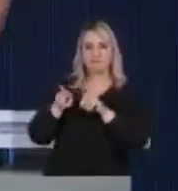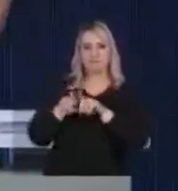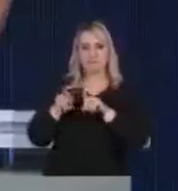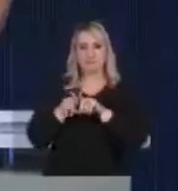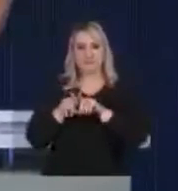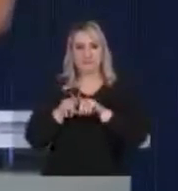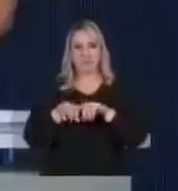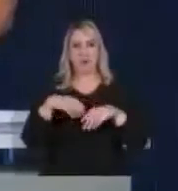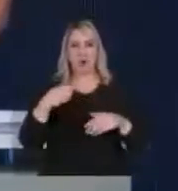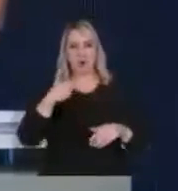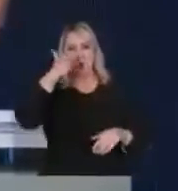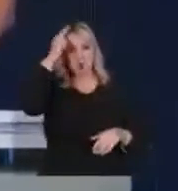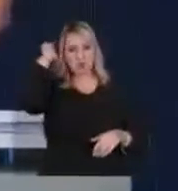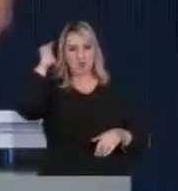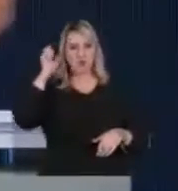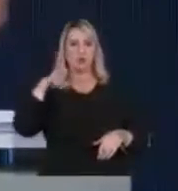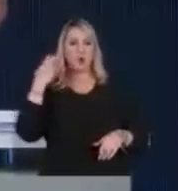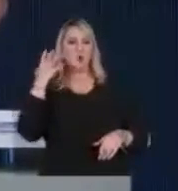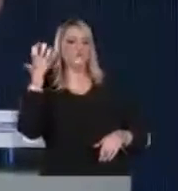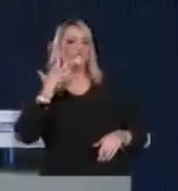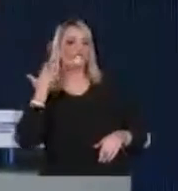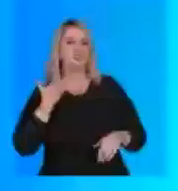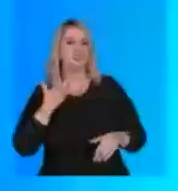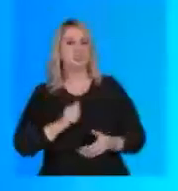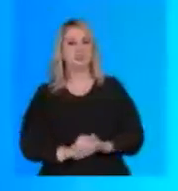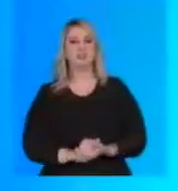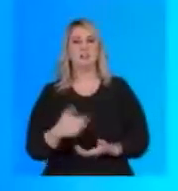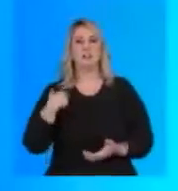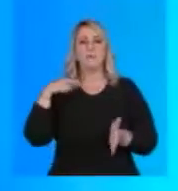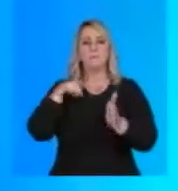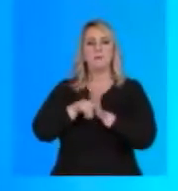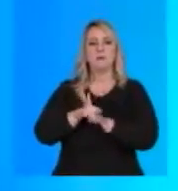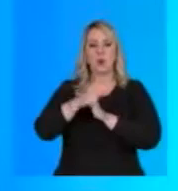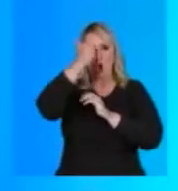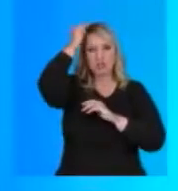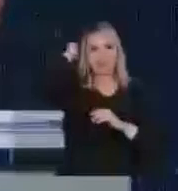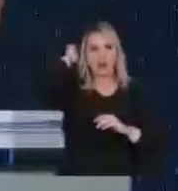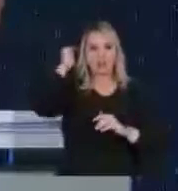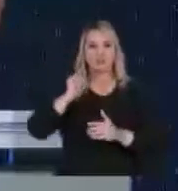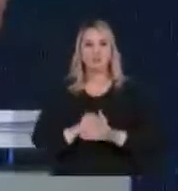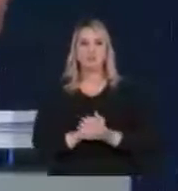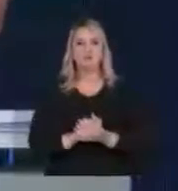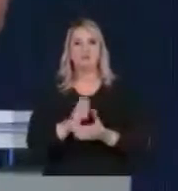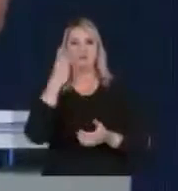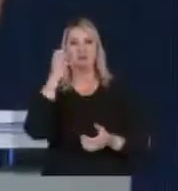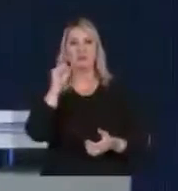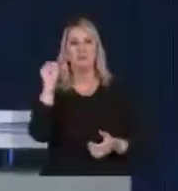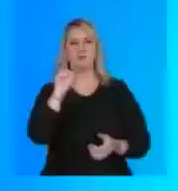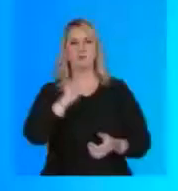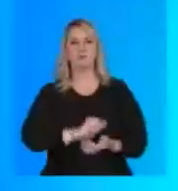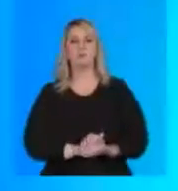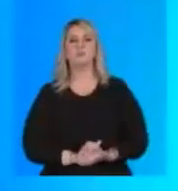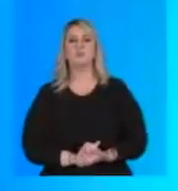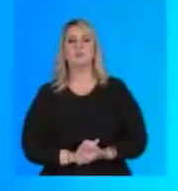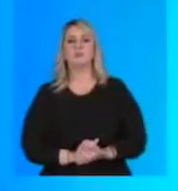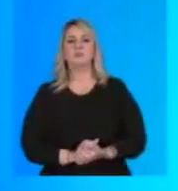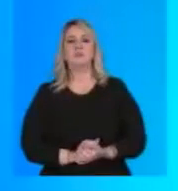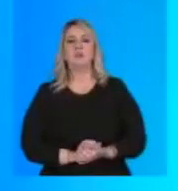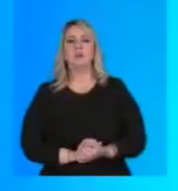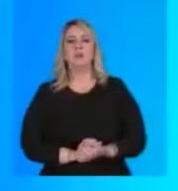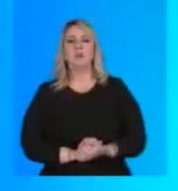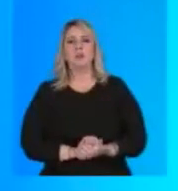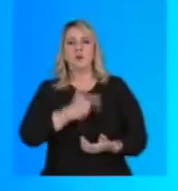carlos osório ou para jandira feghali eu quero perguntar para os olhos então o senhor tem 30 segundos obrigado por